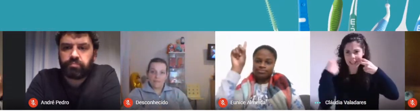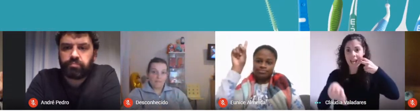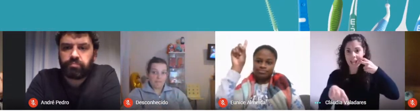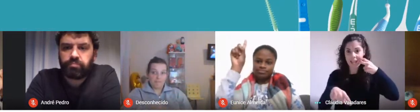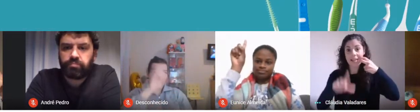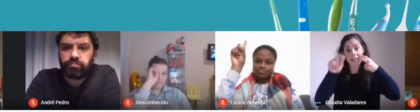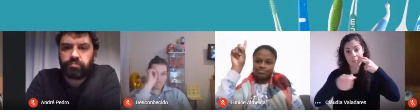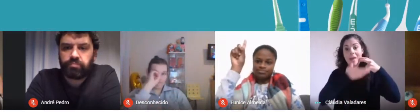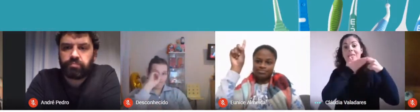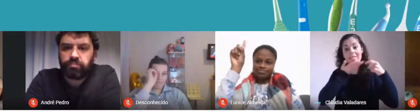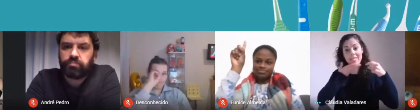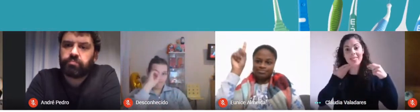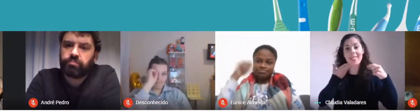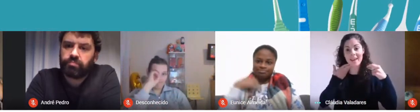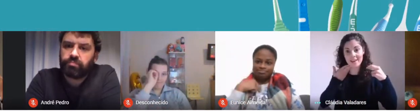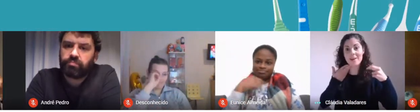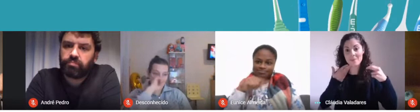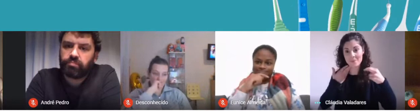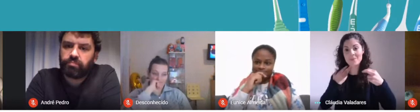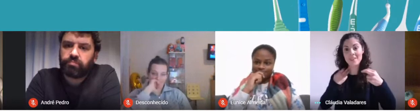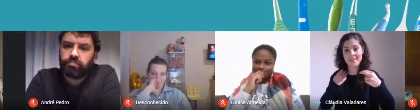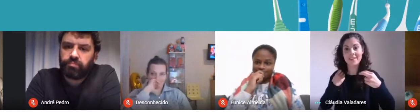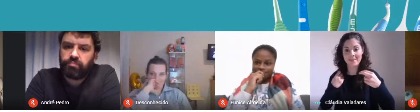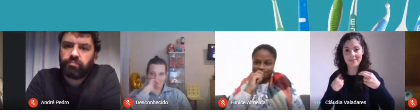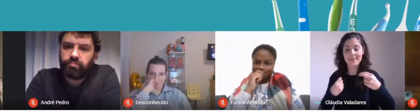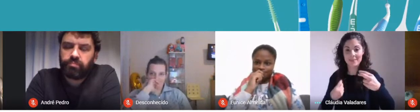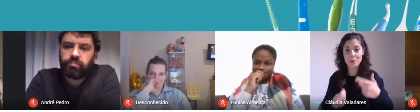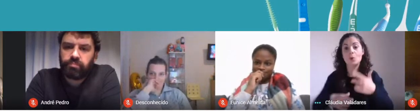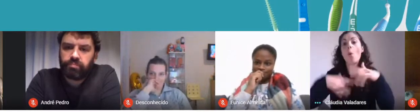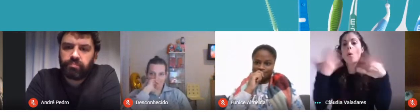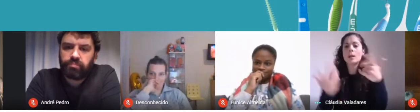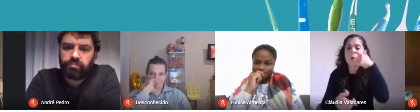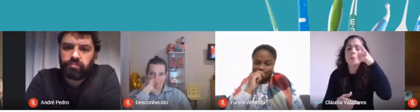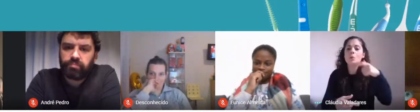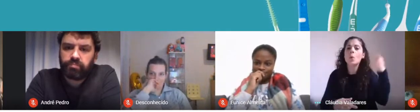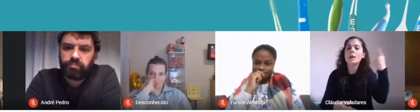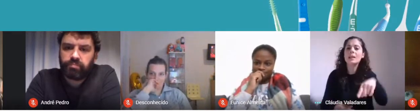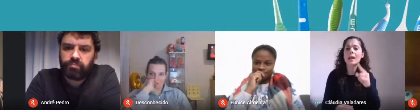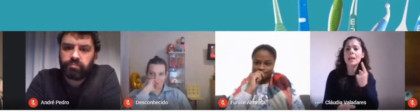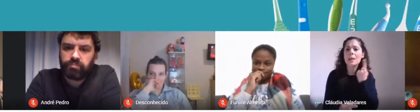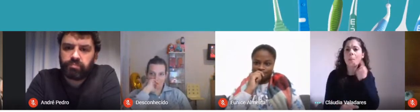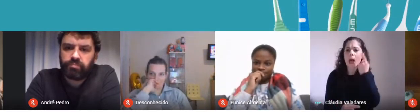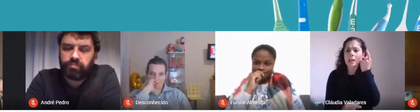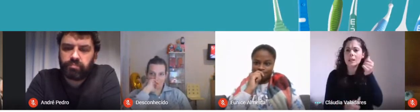E também na higiene de implantes, pontos ou coroas.